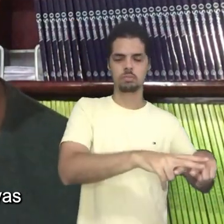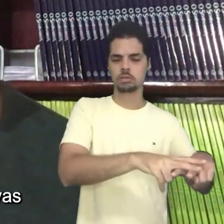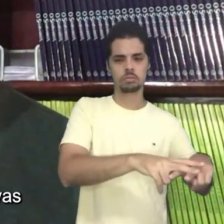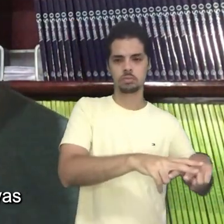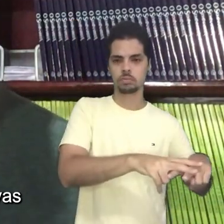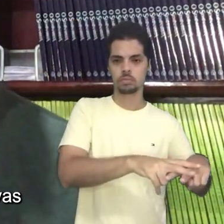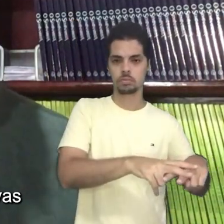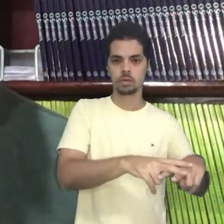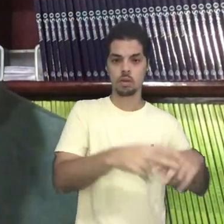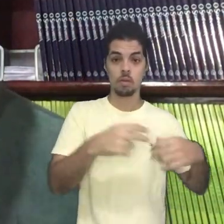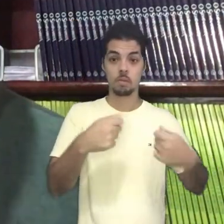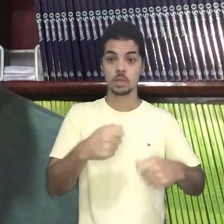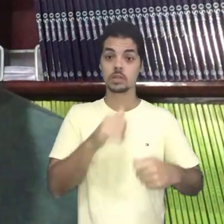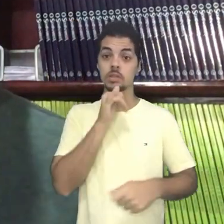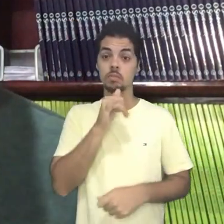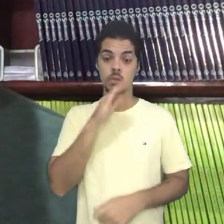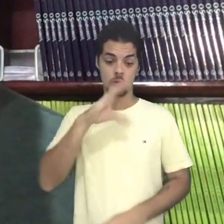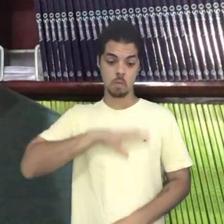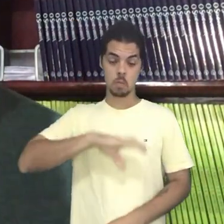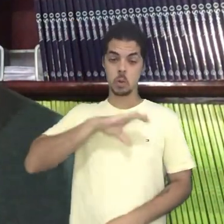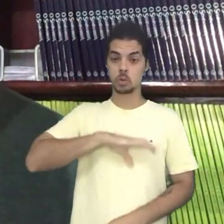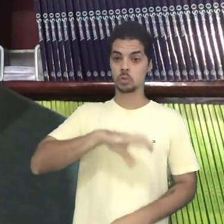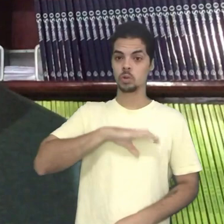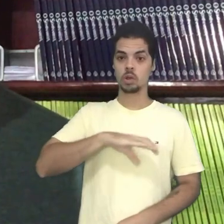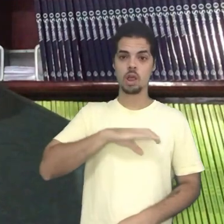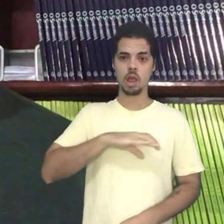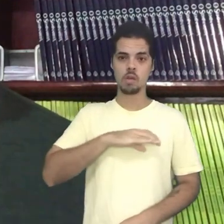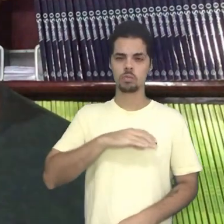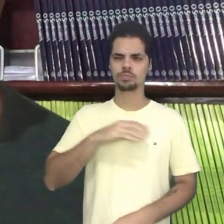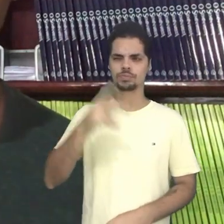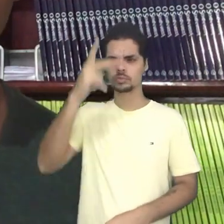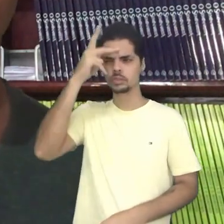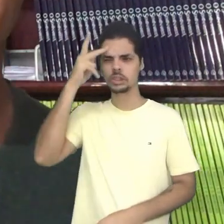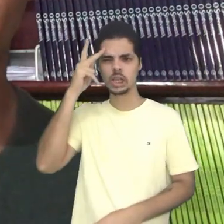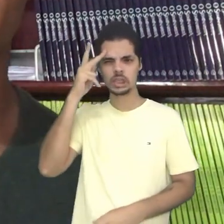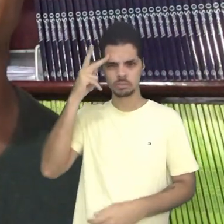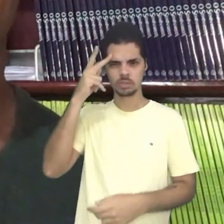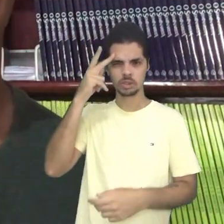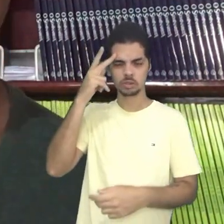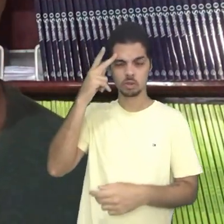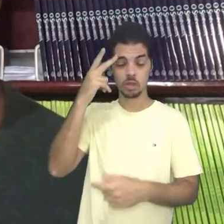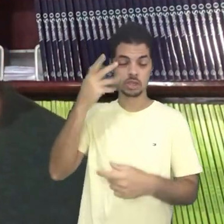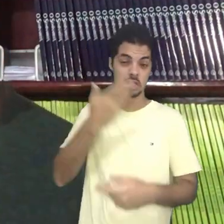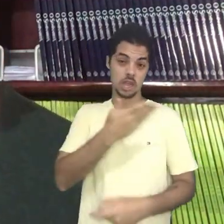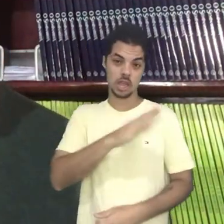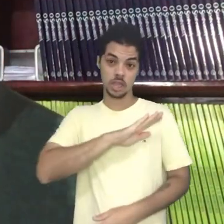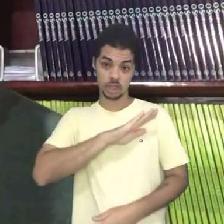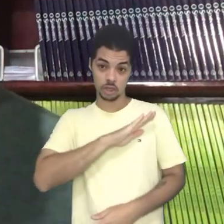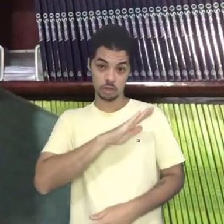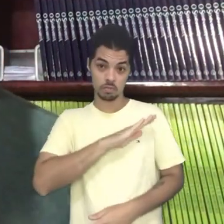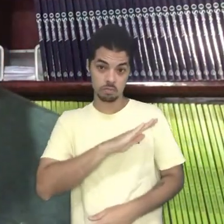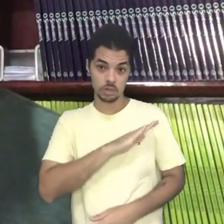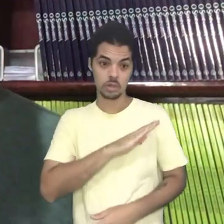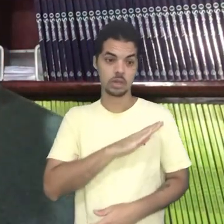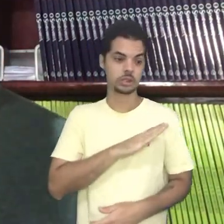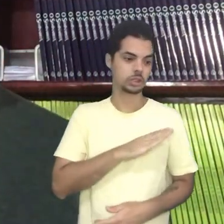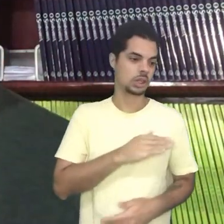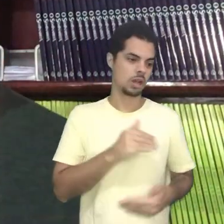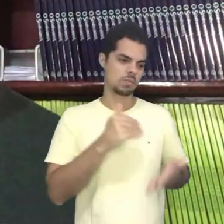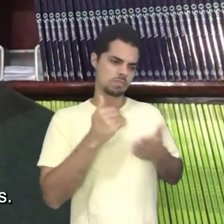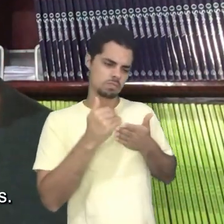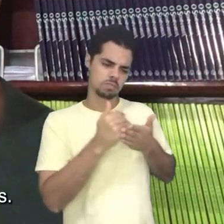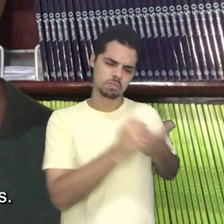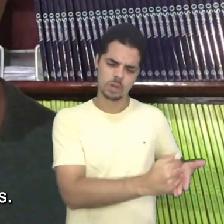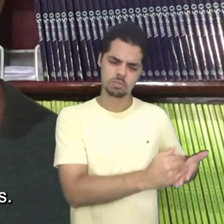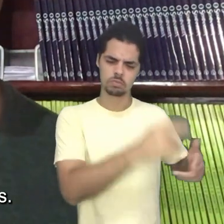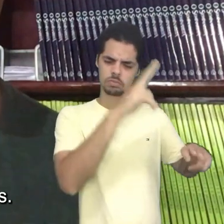considerava tentativas de rebelião e sedição por parte dos rebeldes. A punição era